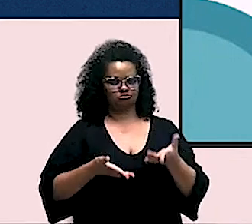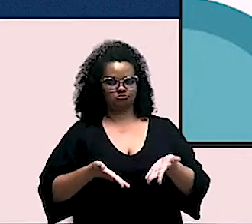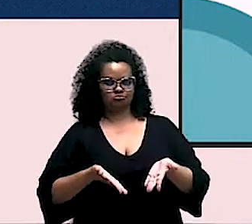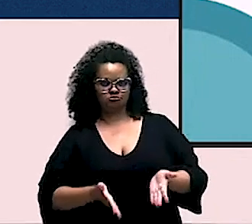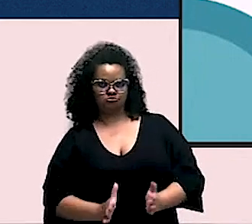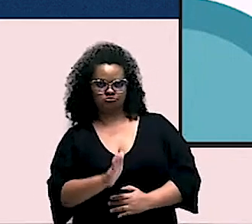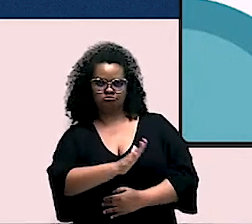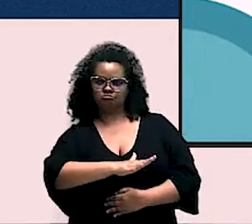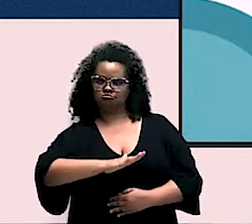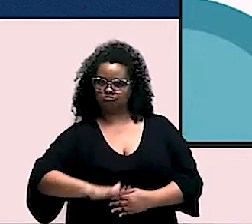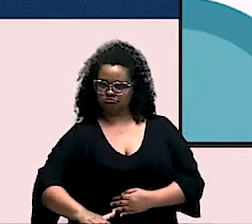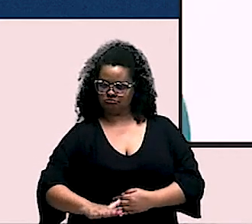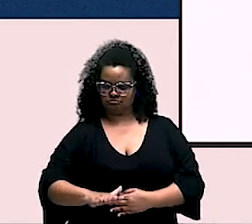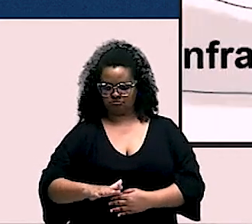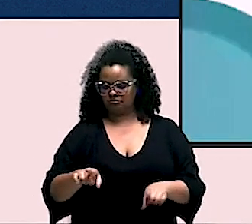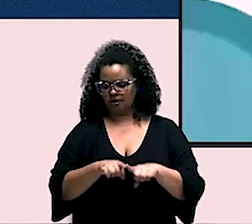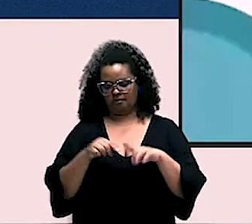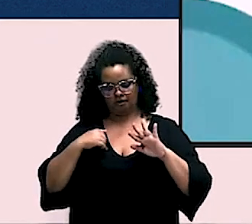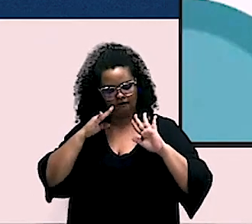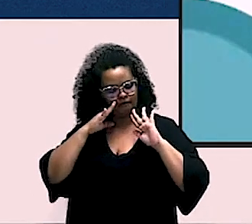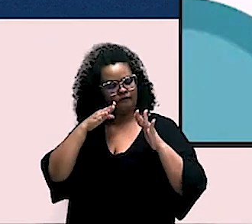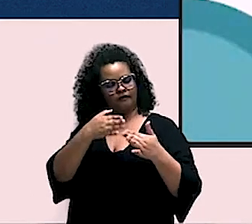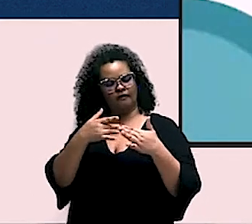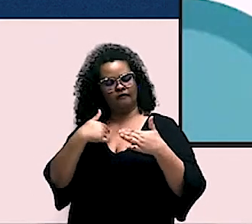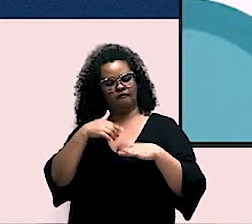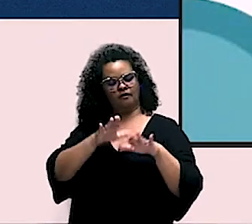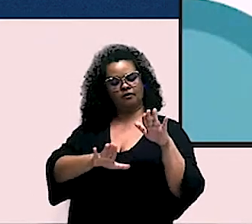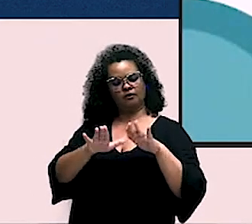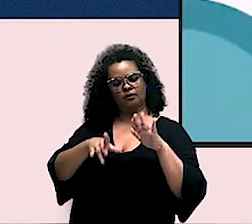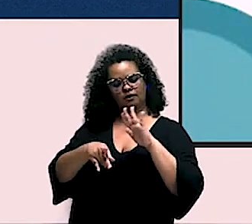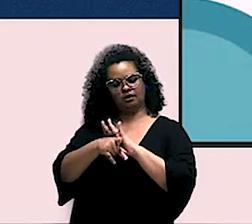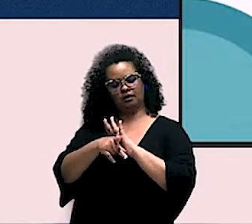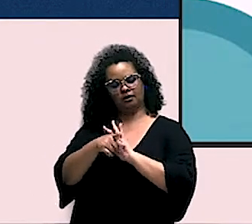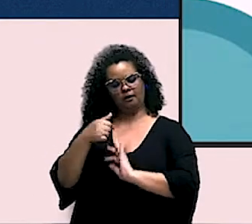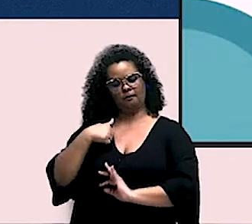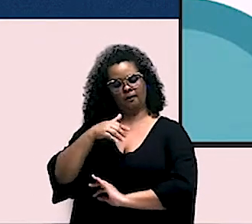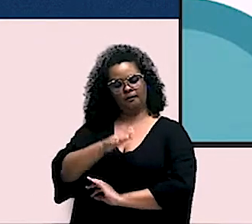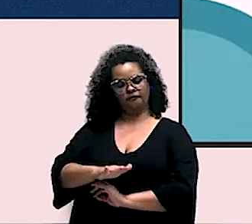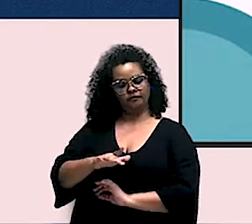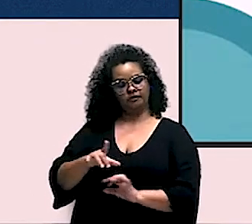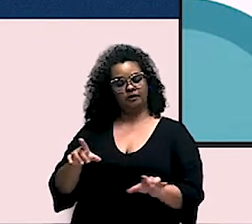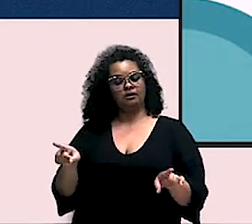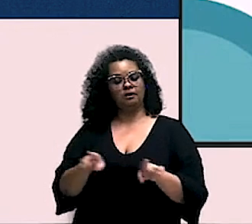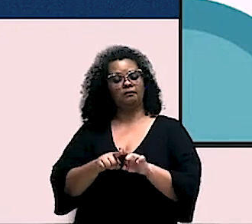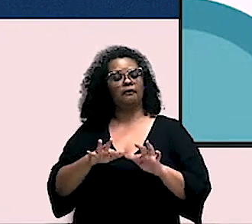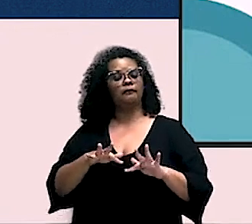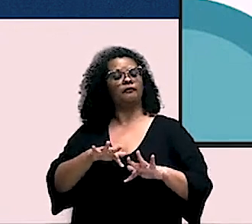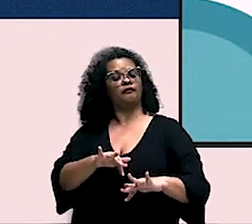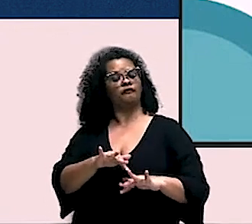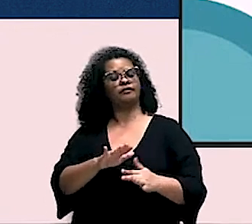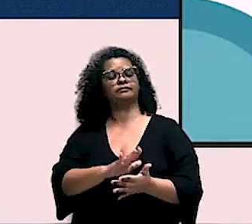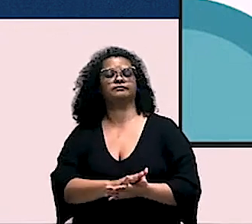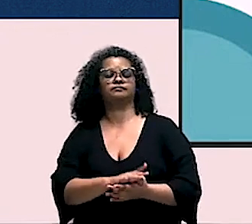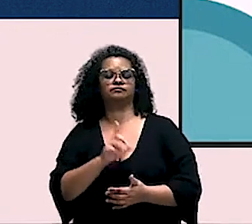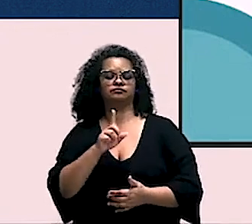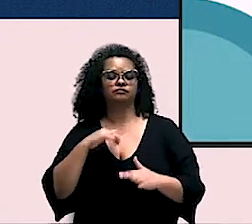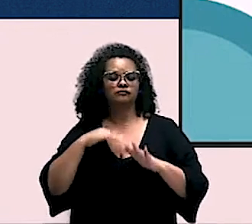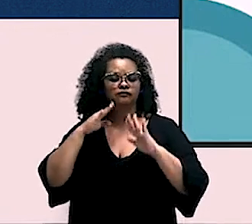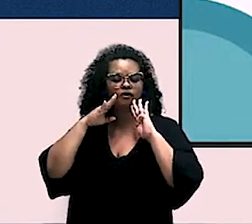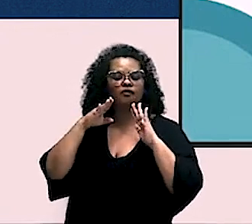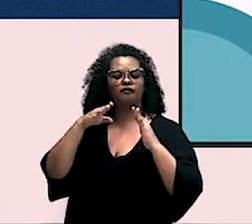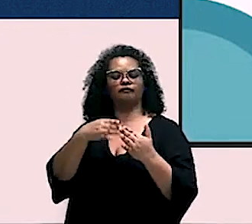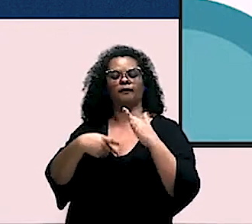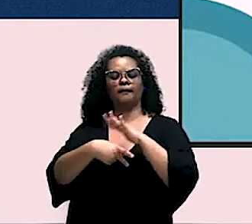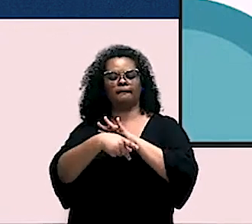materno-infantil, ok? E, por fim, na dimensão de processo de trabalho, o foco maior